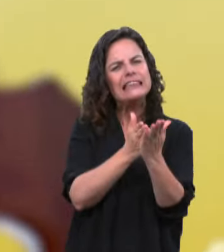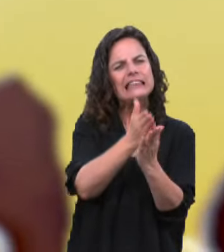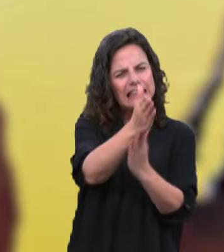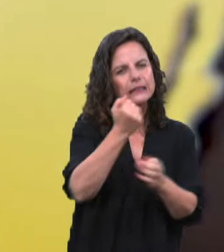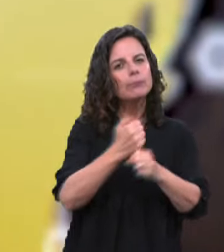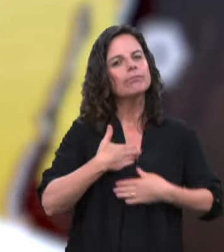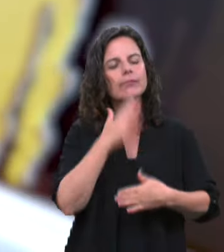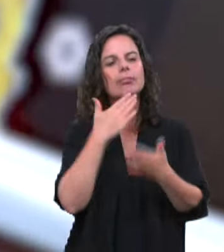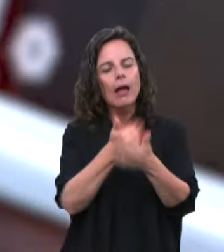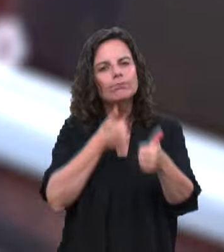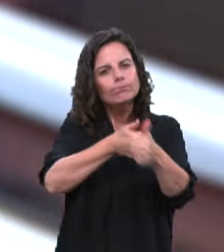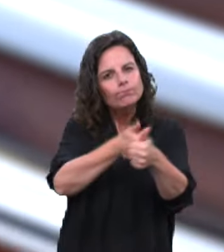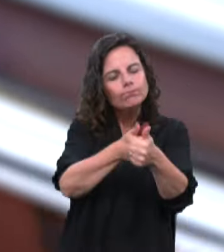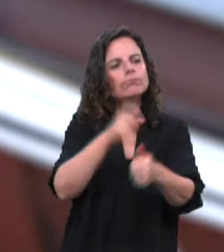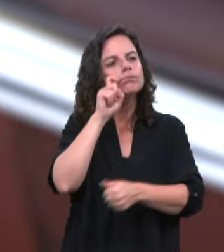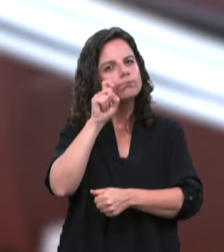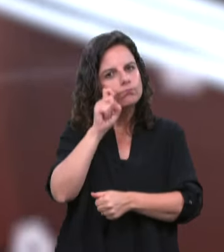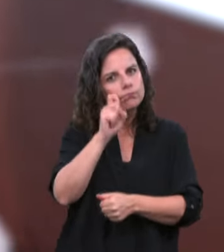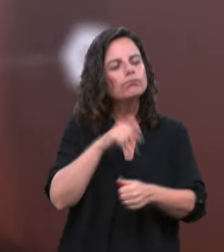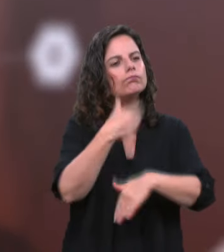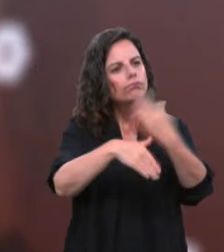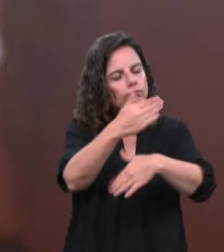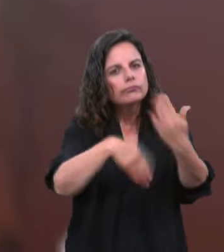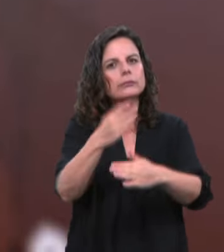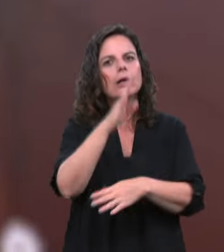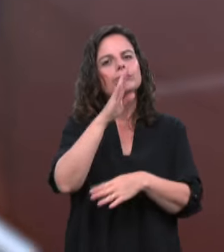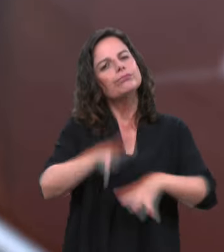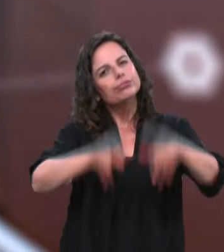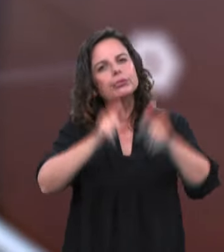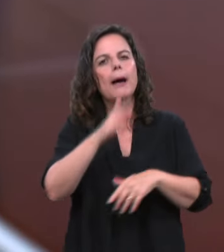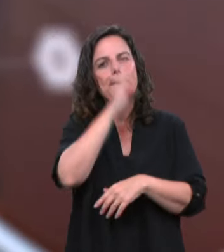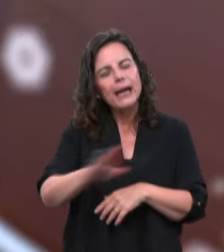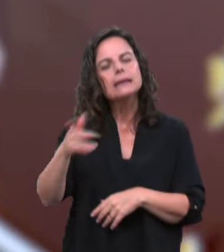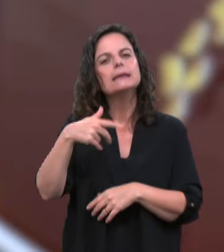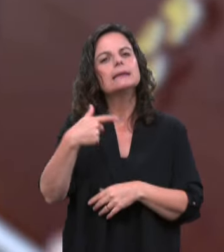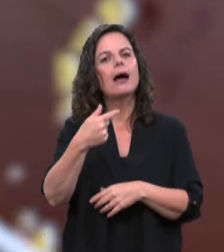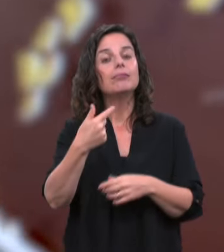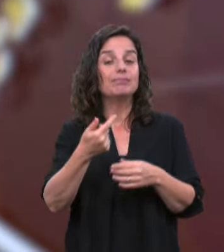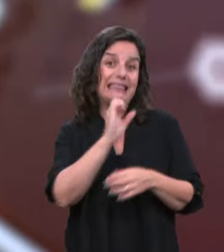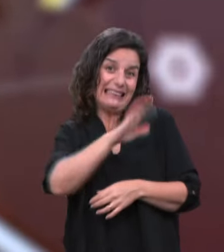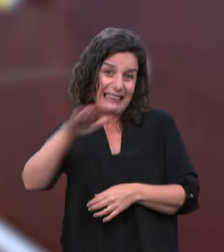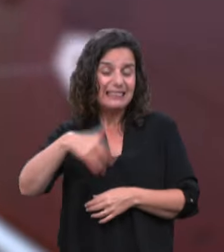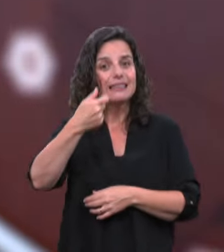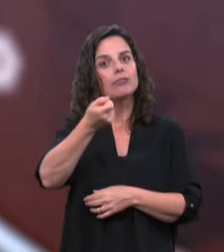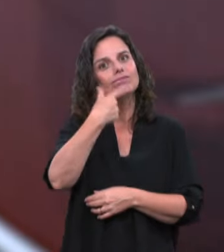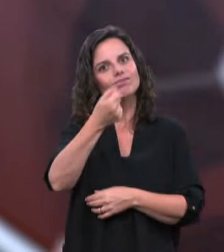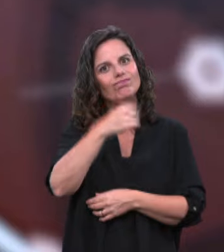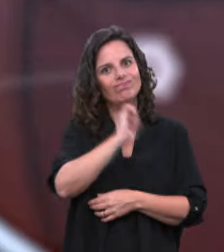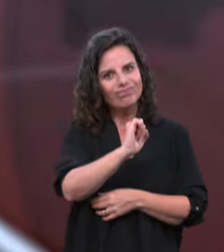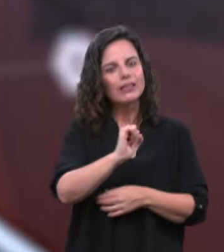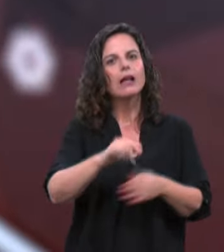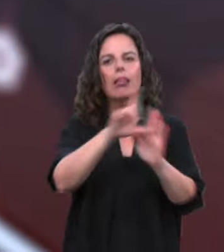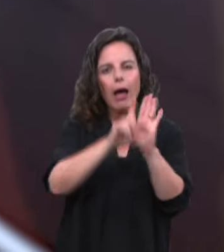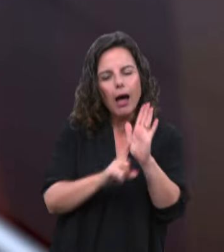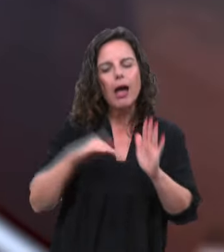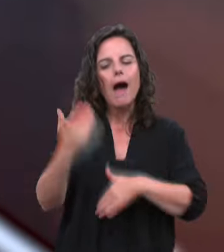profissionais, assegurando o acompanhamento permanente do desenvolvimento na prática e ciência farmacêutica, da legislação e dos avanços